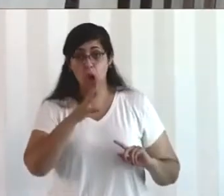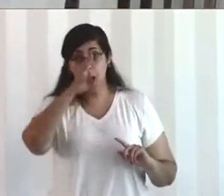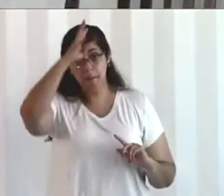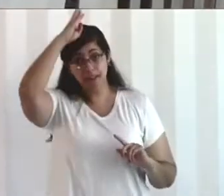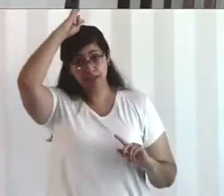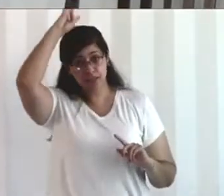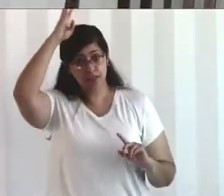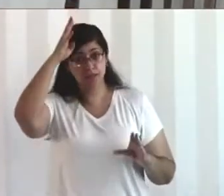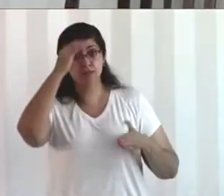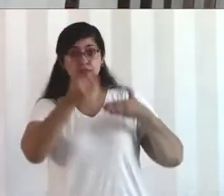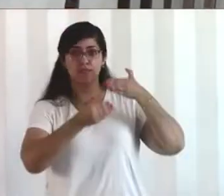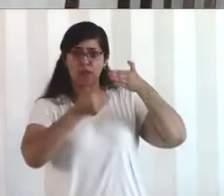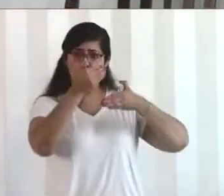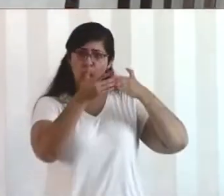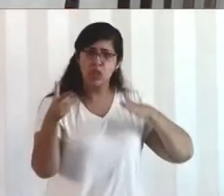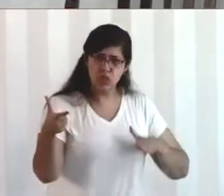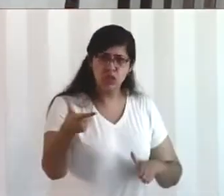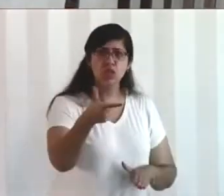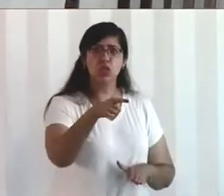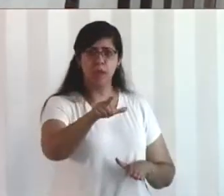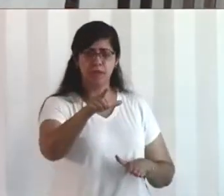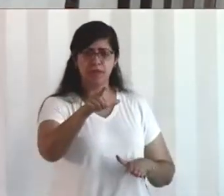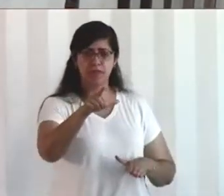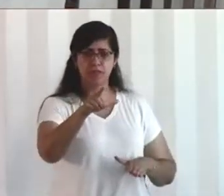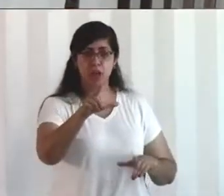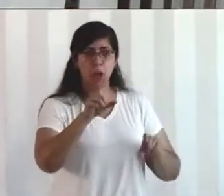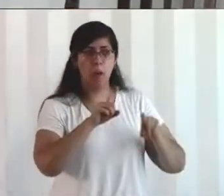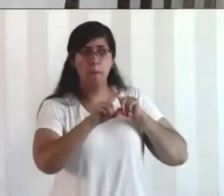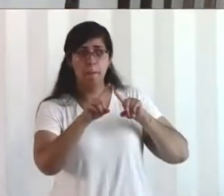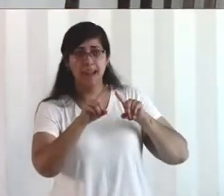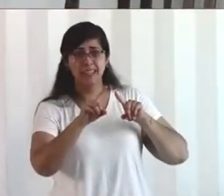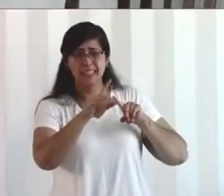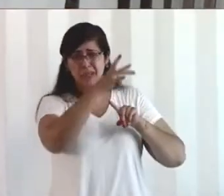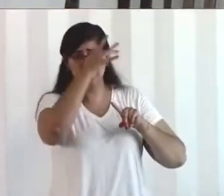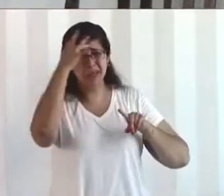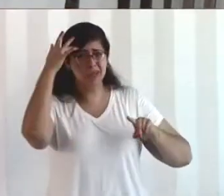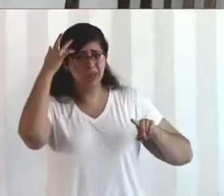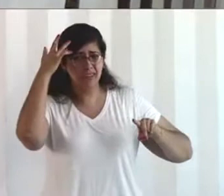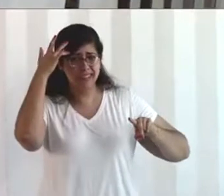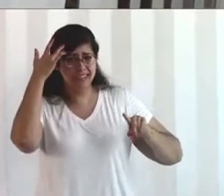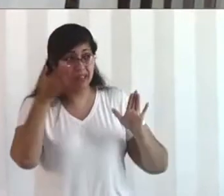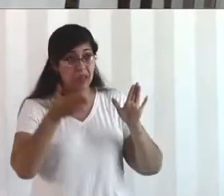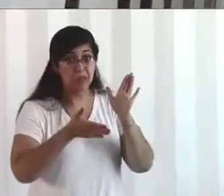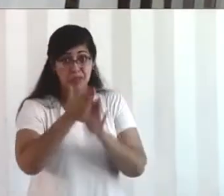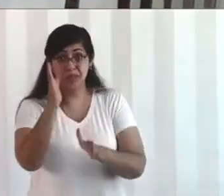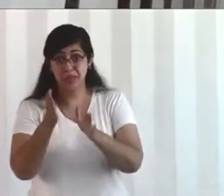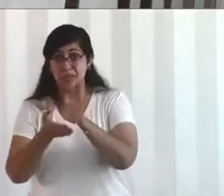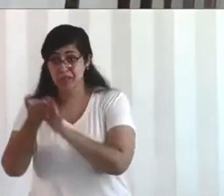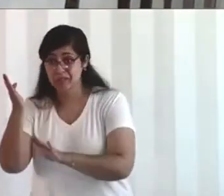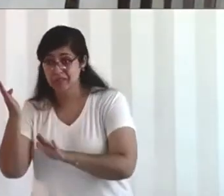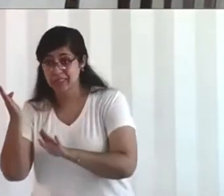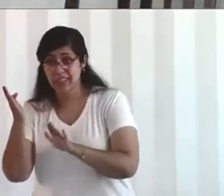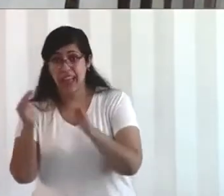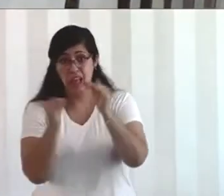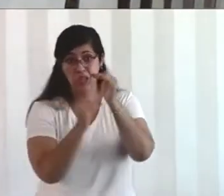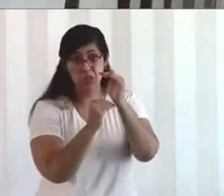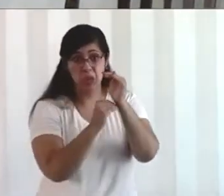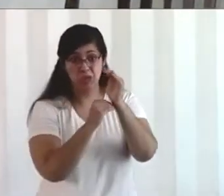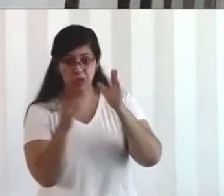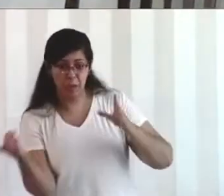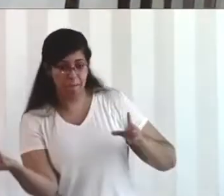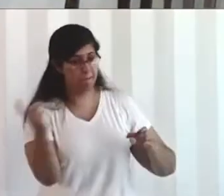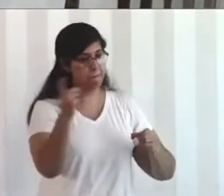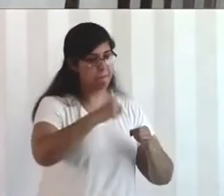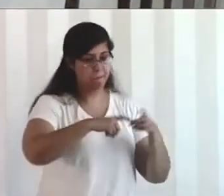ali, desertores de algumas outras cidades, um povo de má fama, um povo altamente